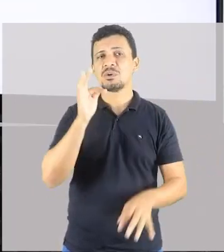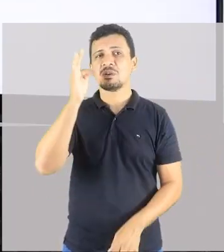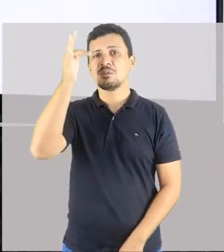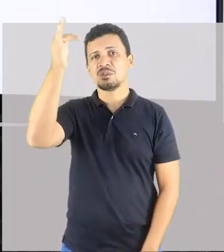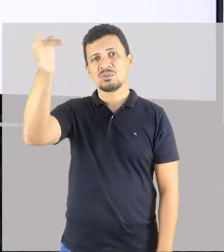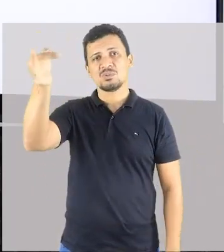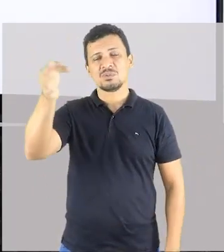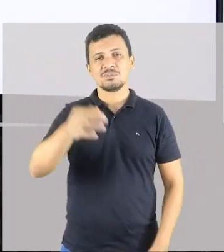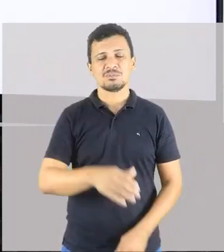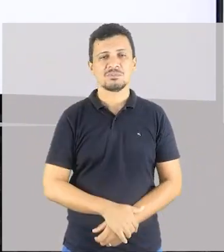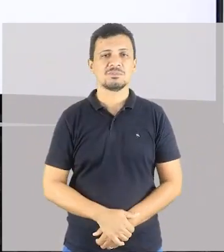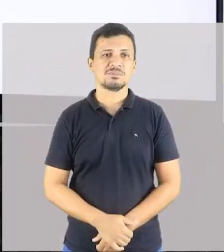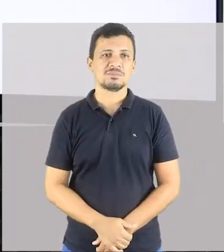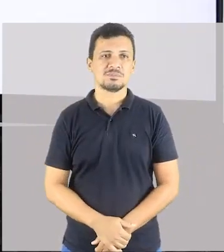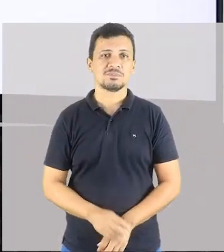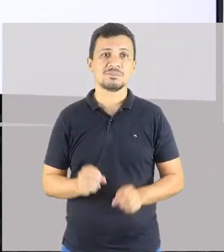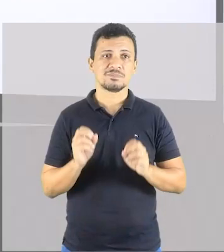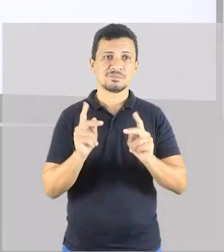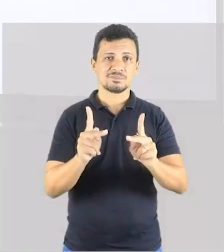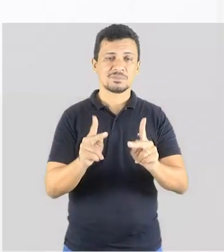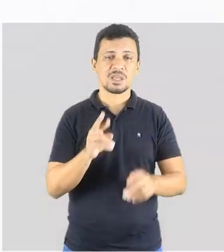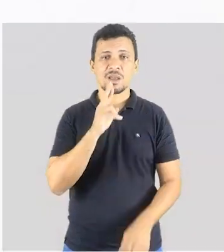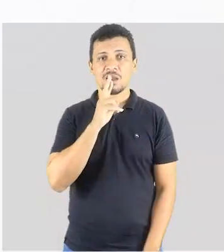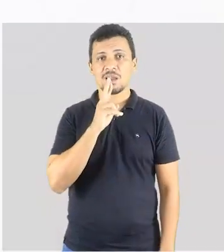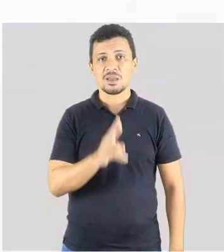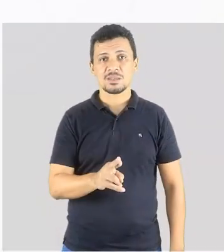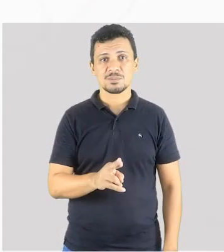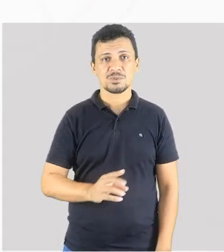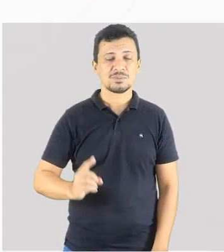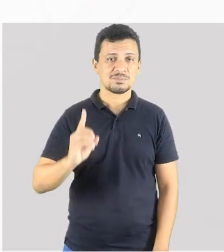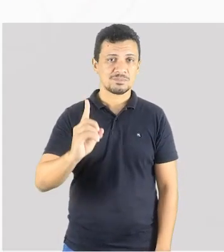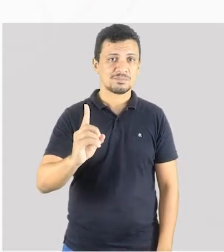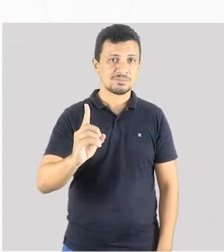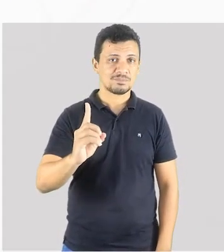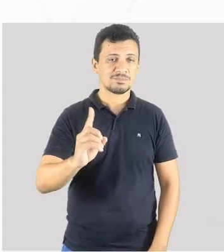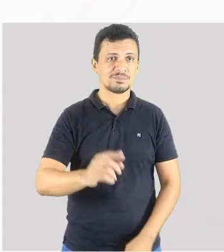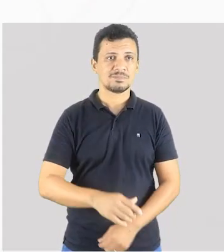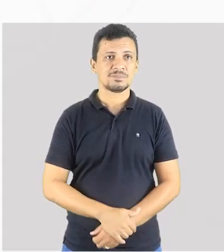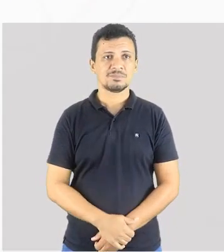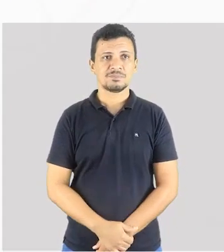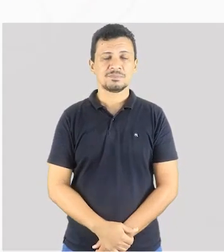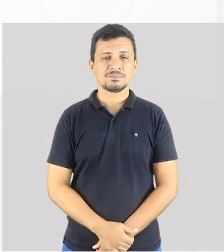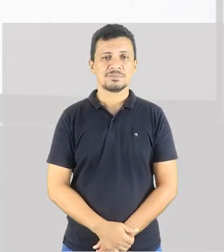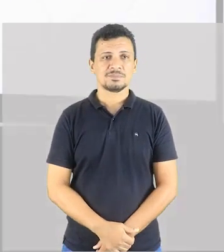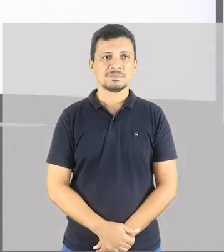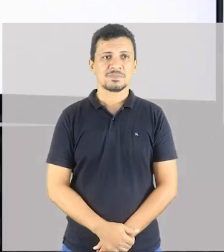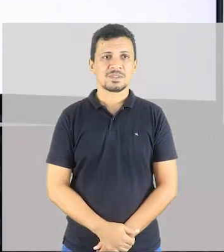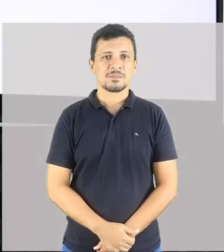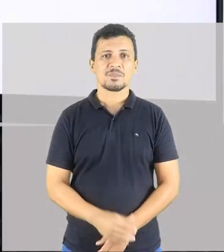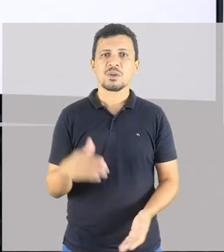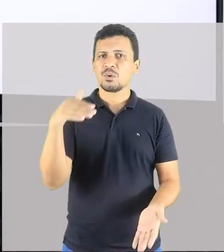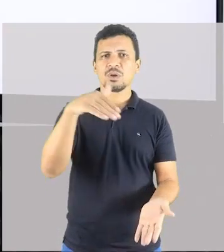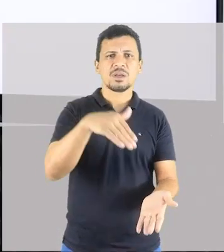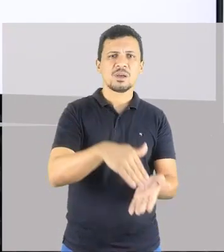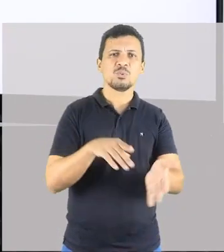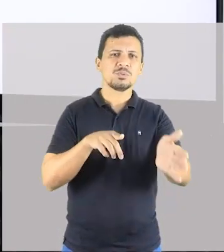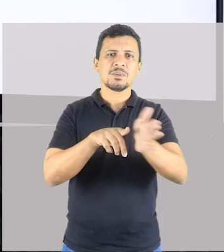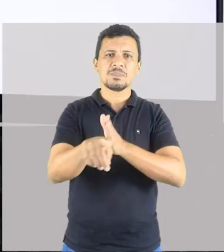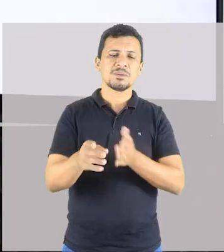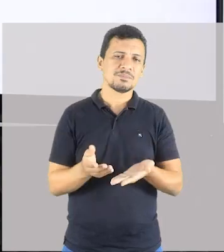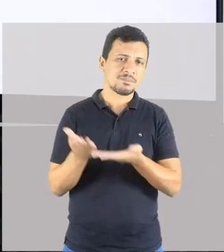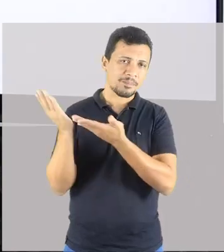ele está falando do Fabiano. Ok? Então, nós teríamos letra D de dado. Certo? E a última questão da